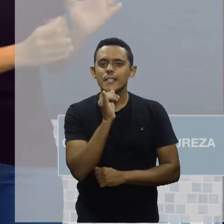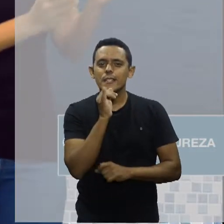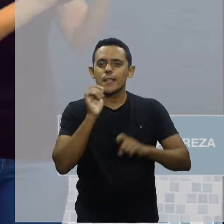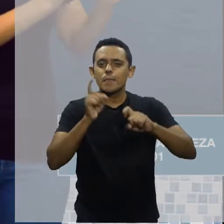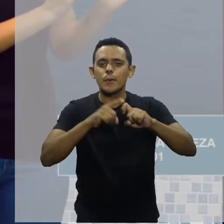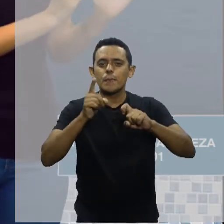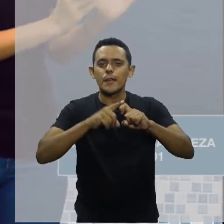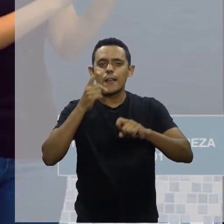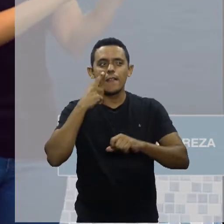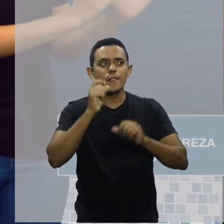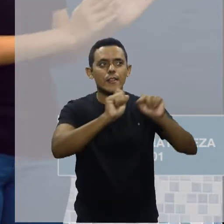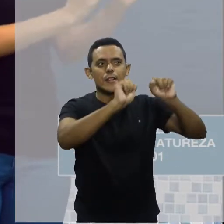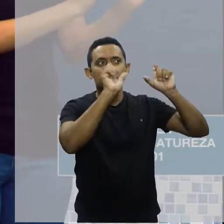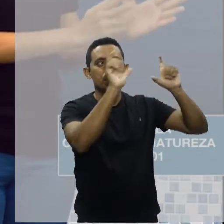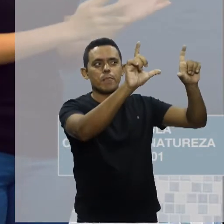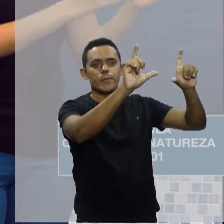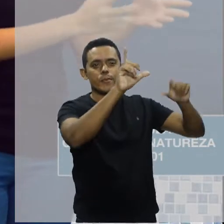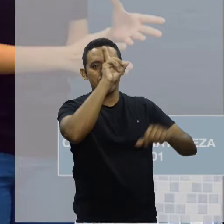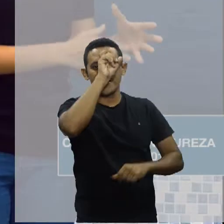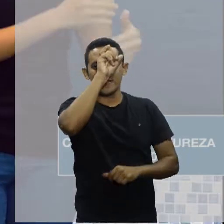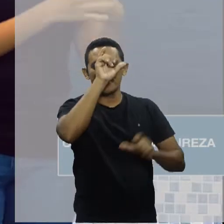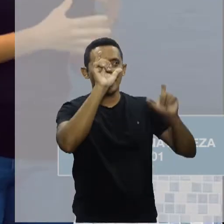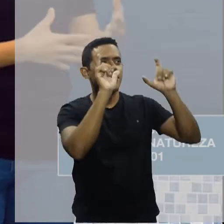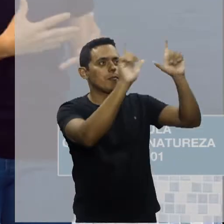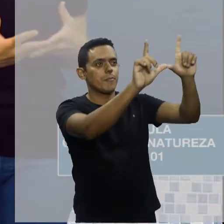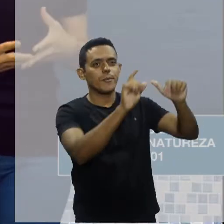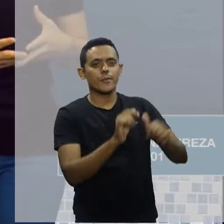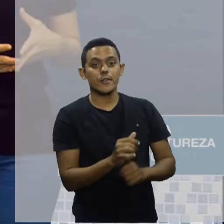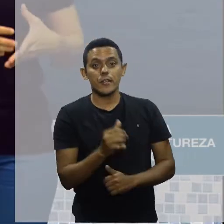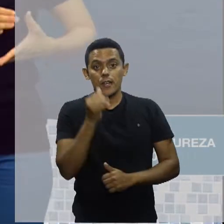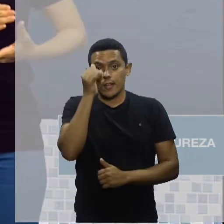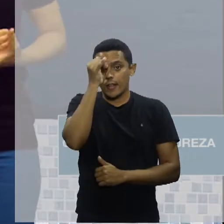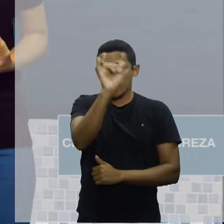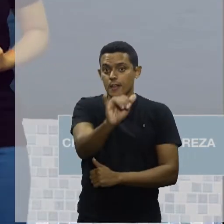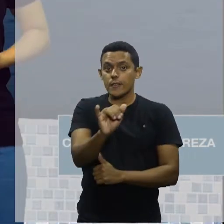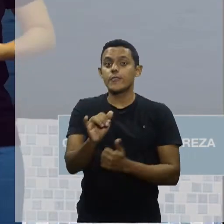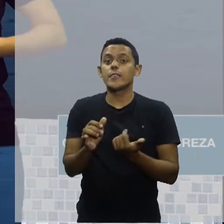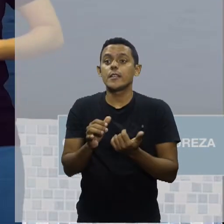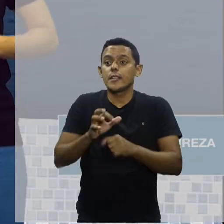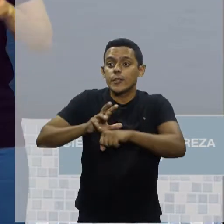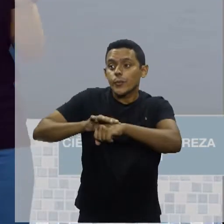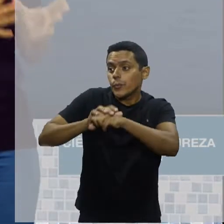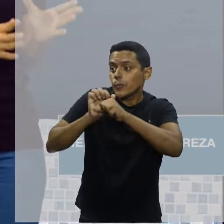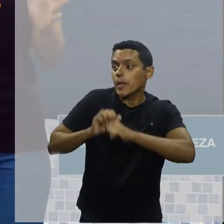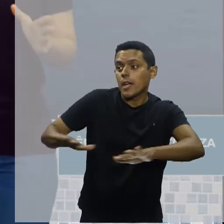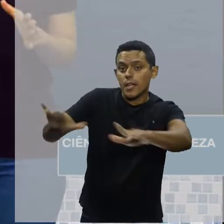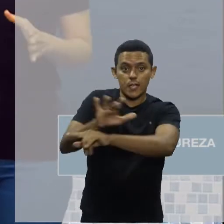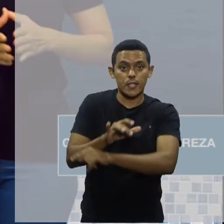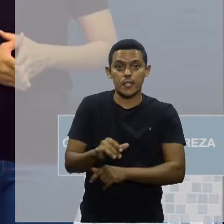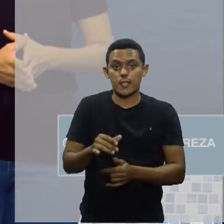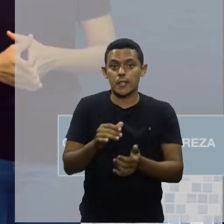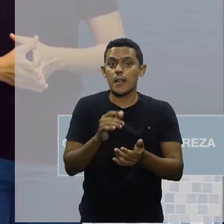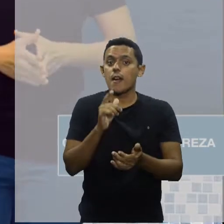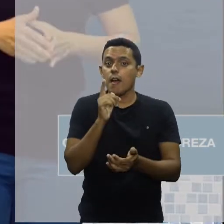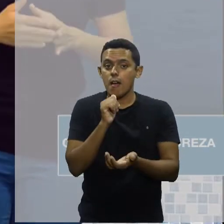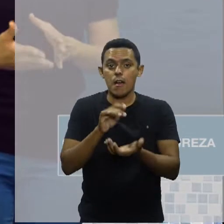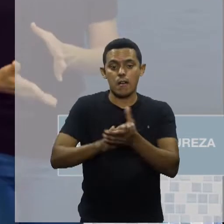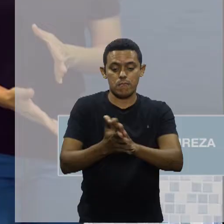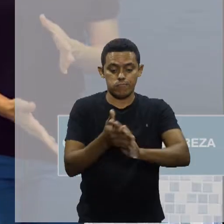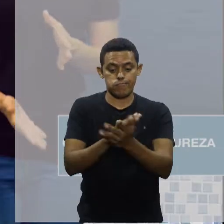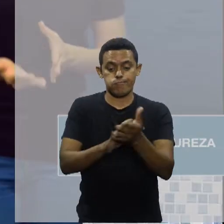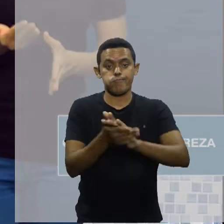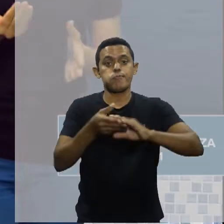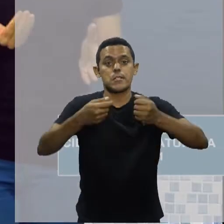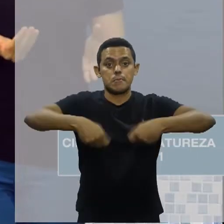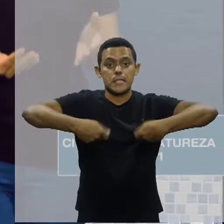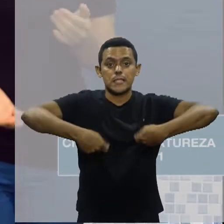né? Diminua, evite a infecção hospitalar, lave as mãos. Então, lavar as mãos é uma medida extremamente importante, não